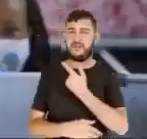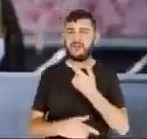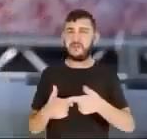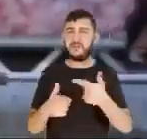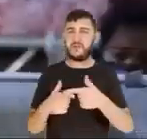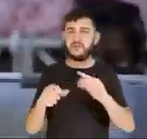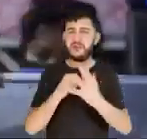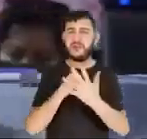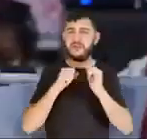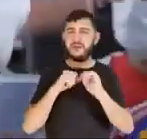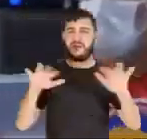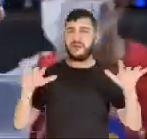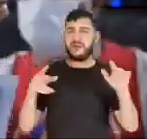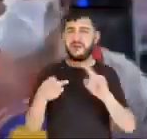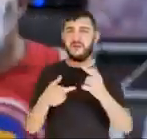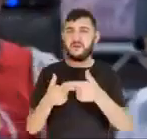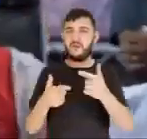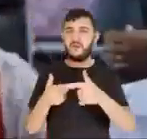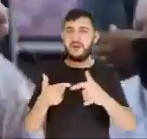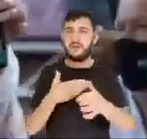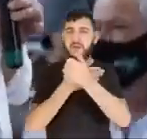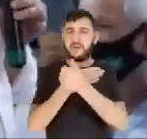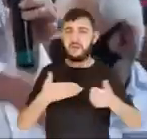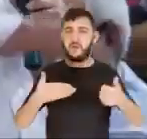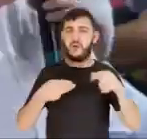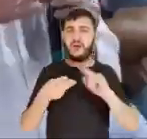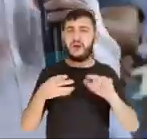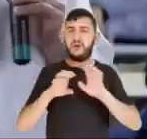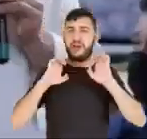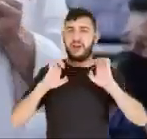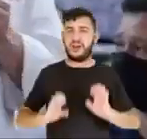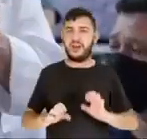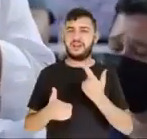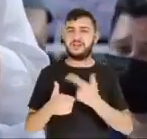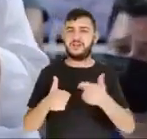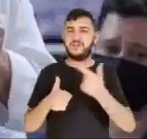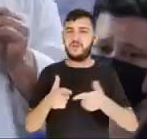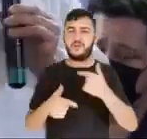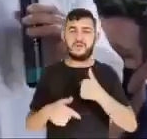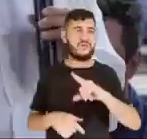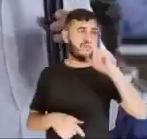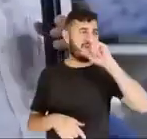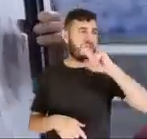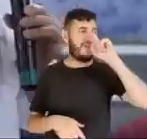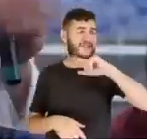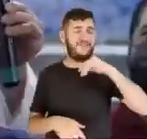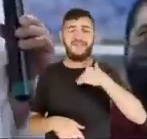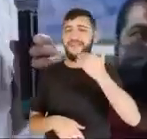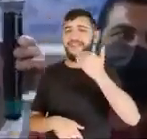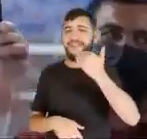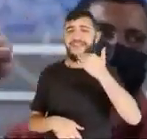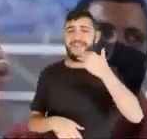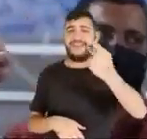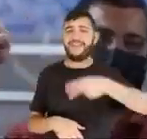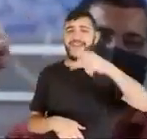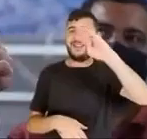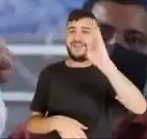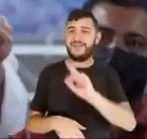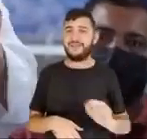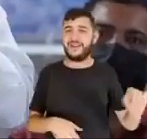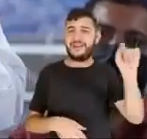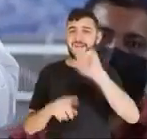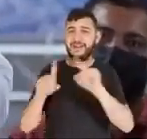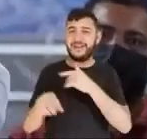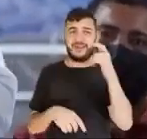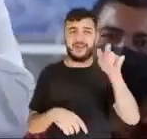crise moral, nós temos crise ética, nós temos crise de tudo nesse país, e a crise de um psicopata que está governando